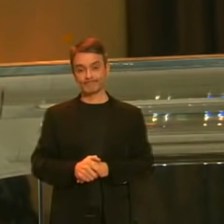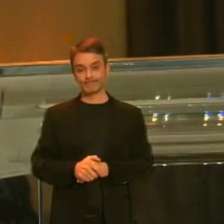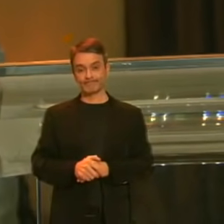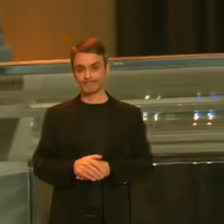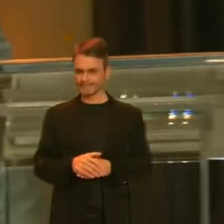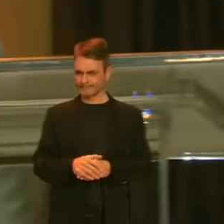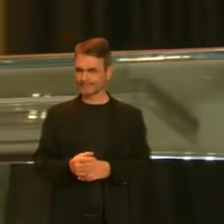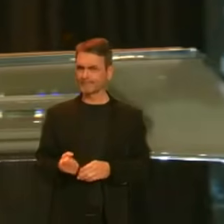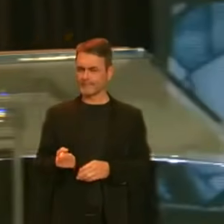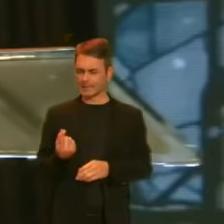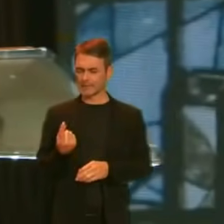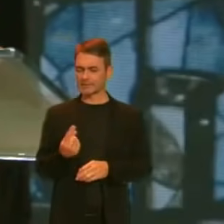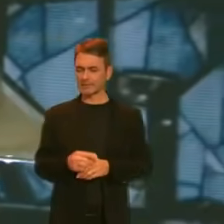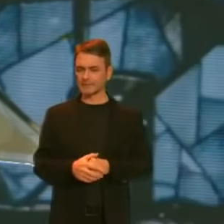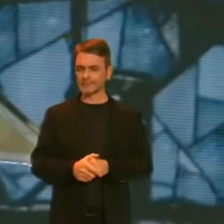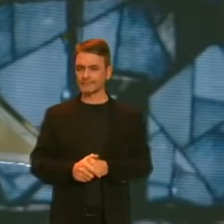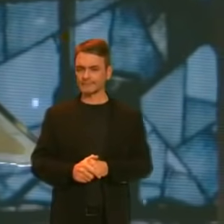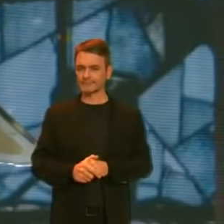É estranho, né?